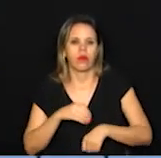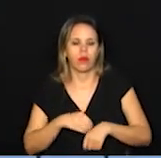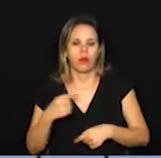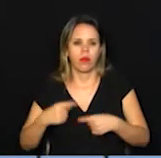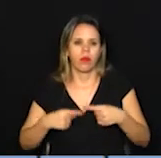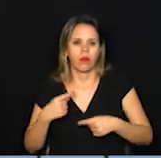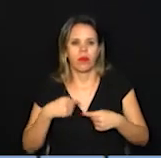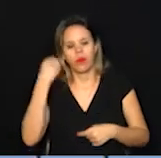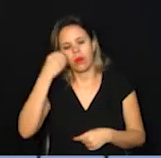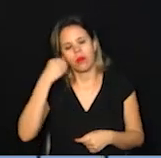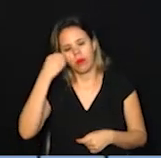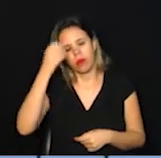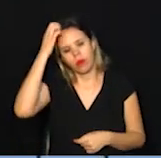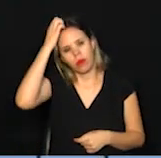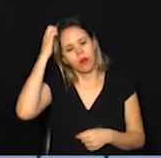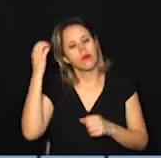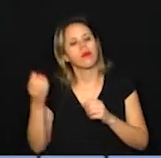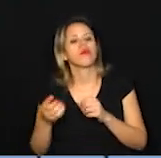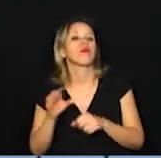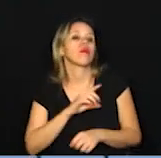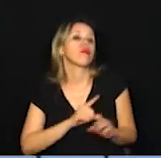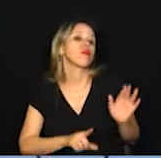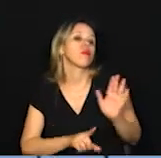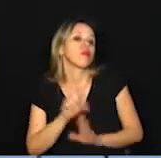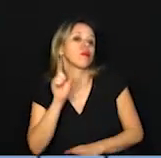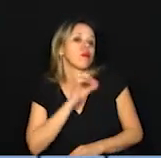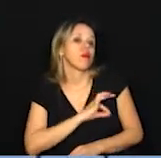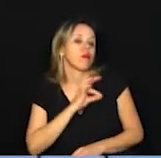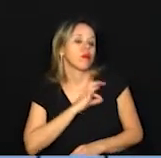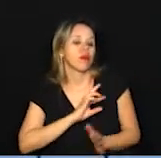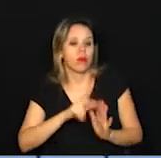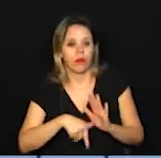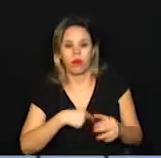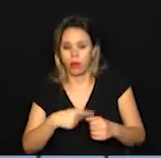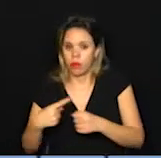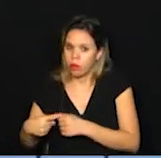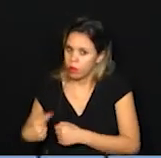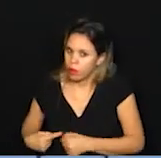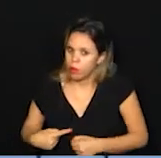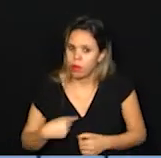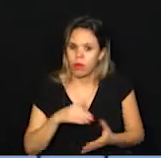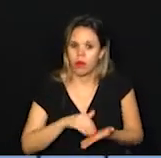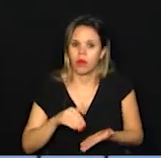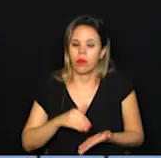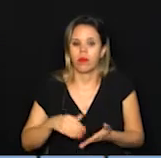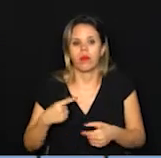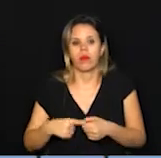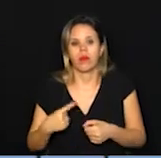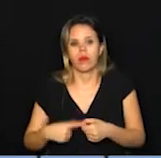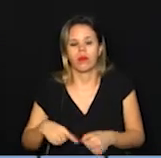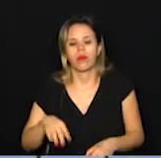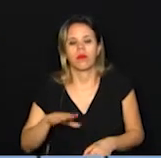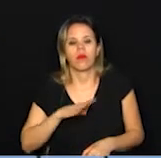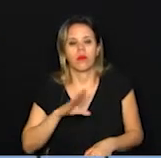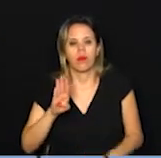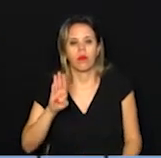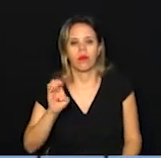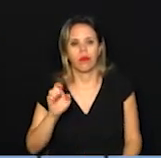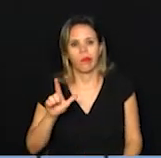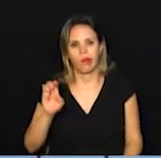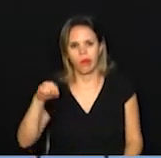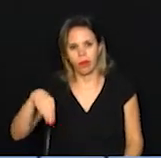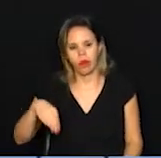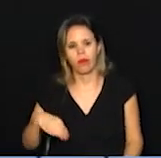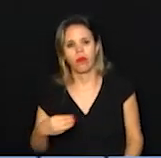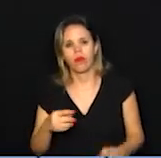com experiências da renda básica em vários municípios. O secretário municipal de Planejamento de Belém falou sobre